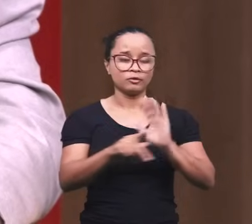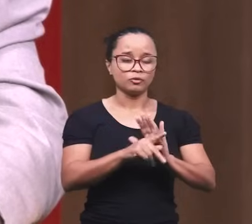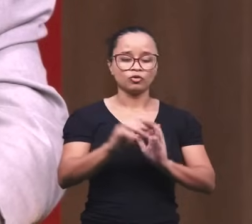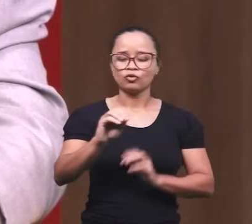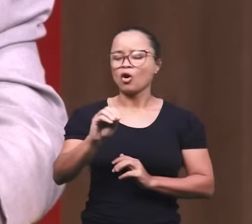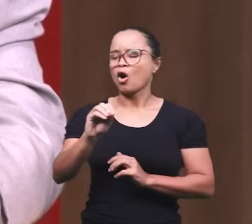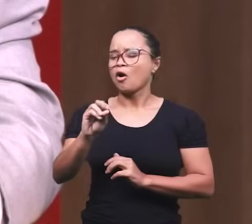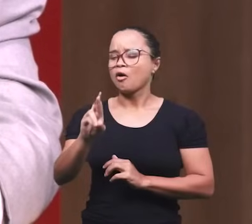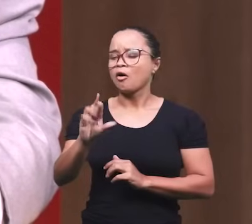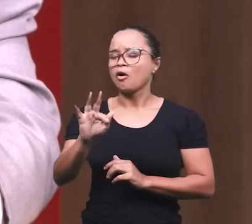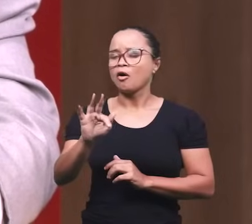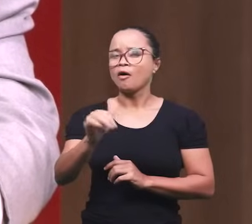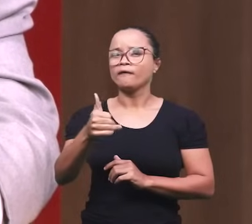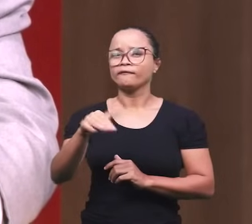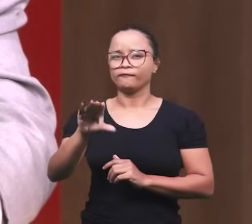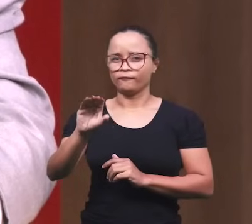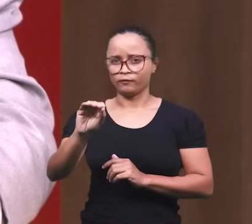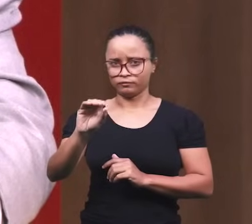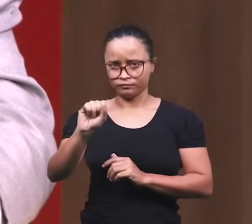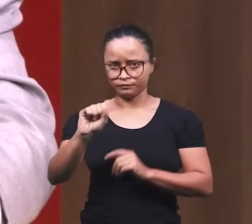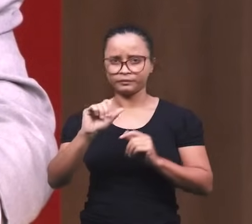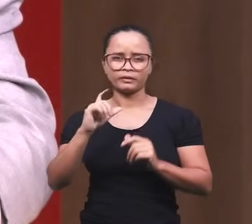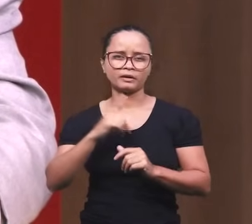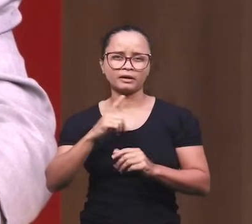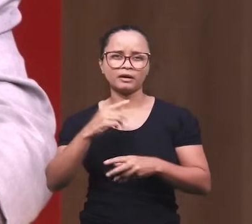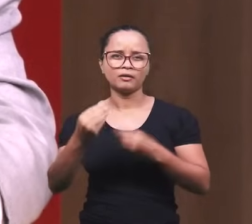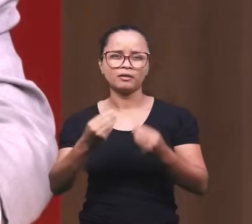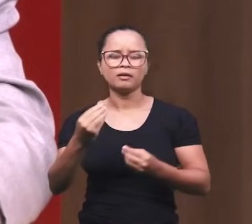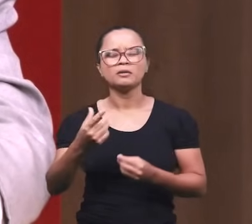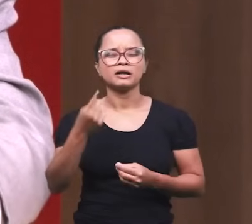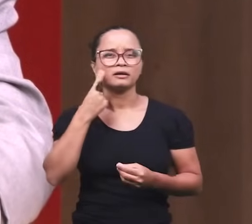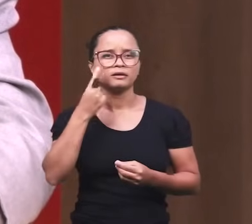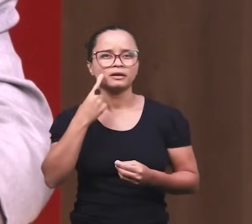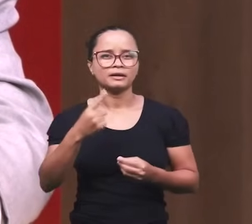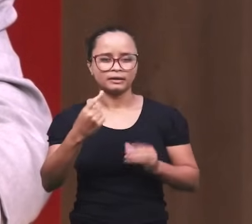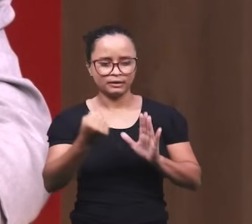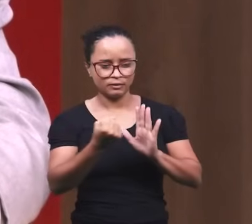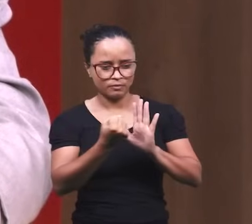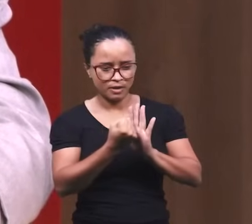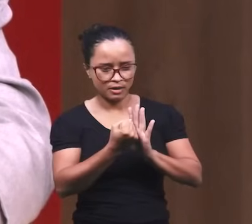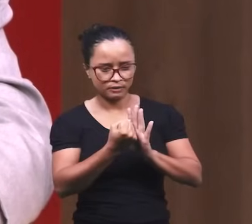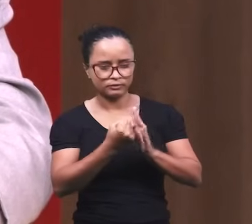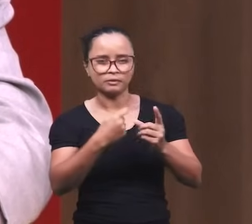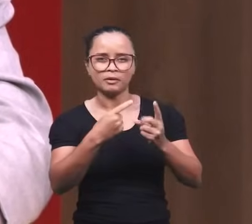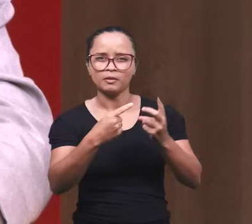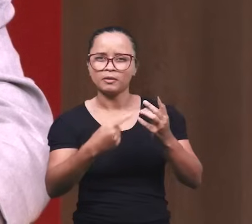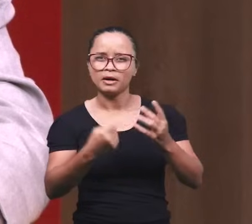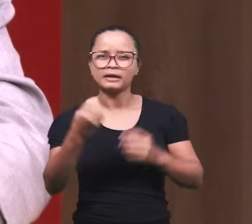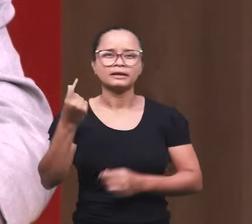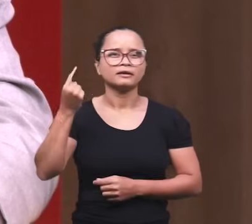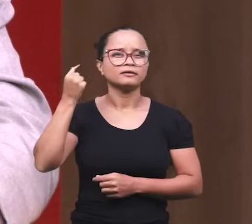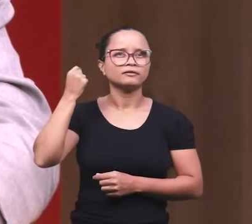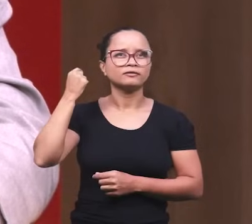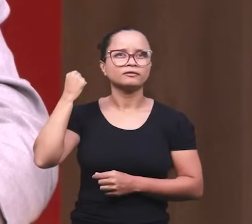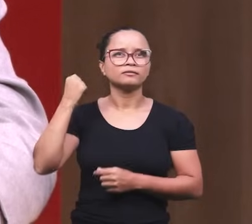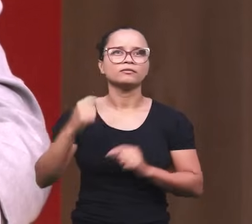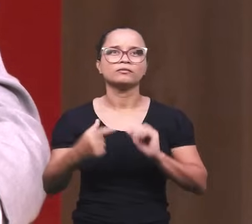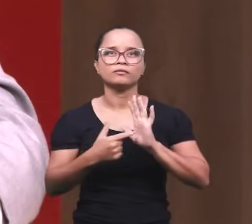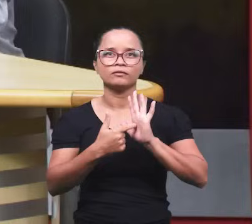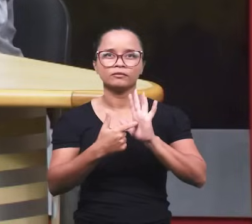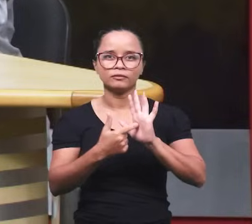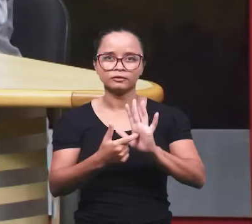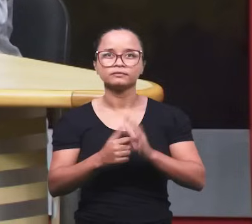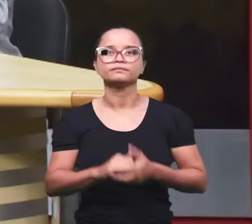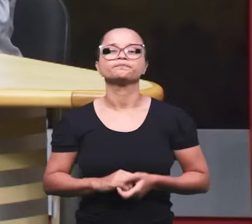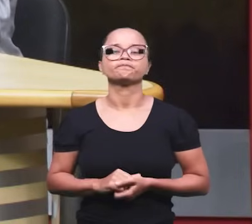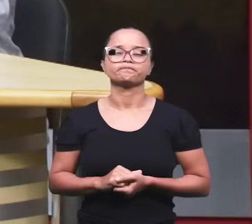eh eh na na outra versão que você comentou né a gente usa muito essa expressão os Marcos antigos eh fala também sobre os campos